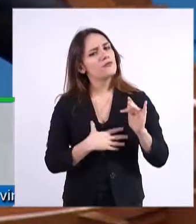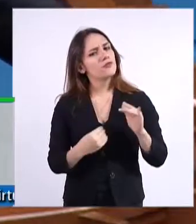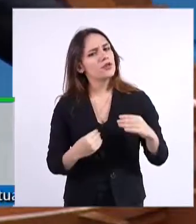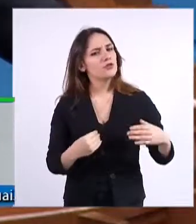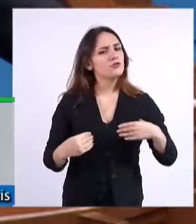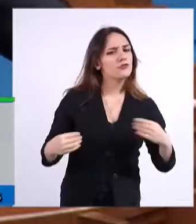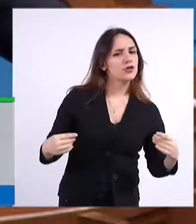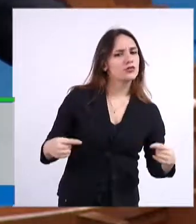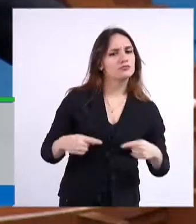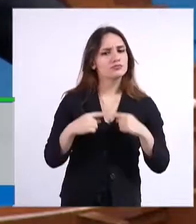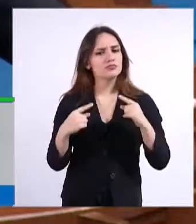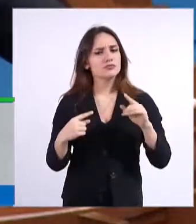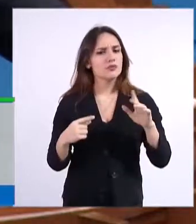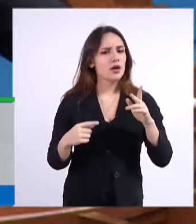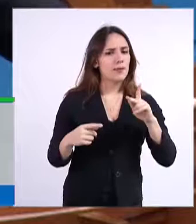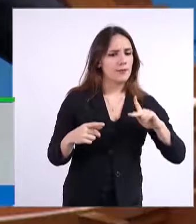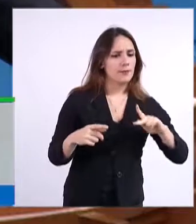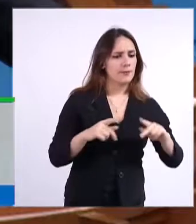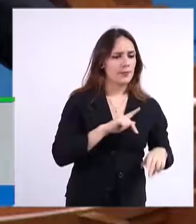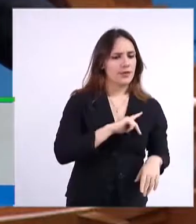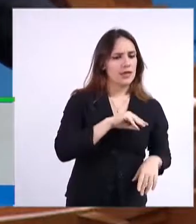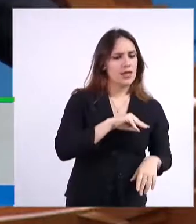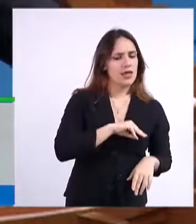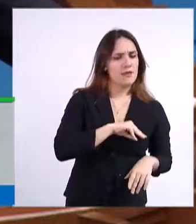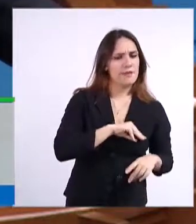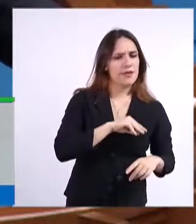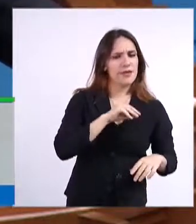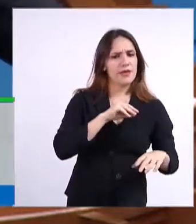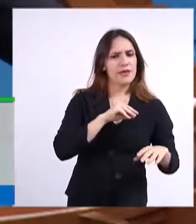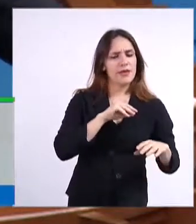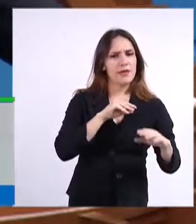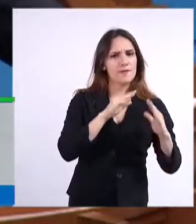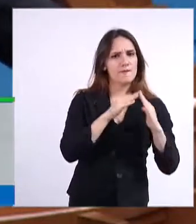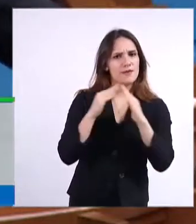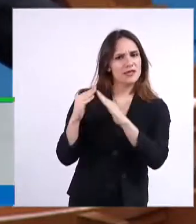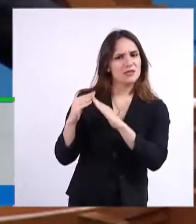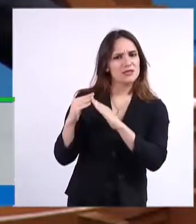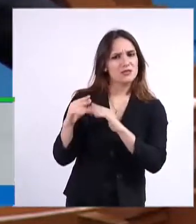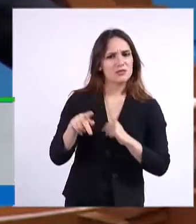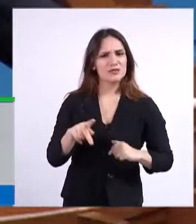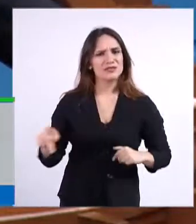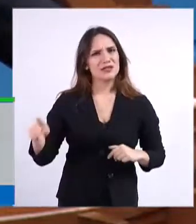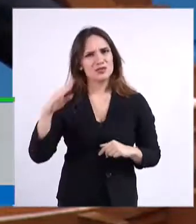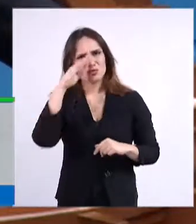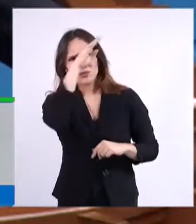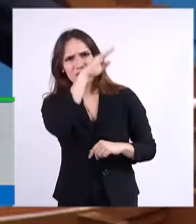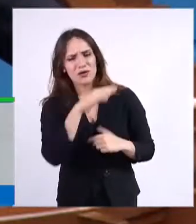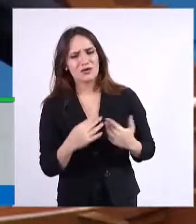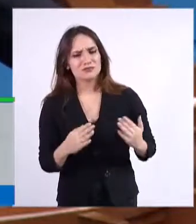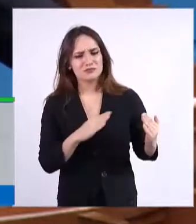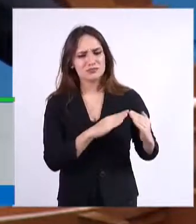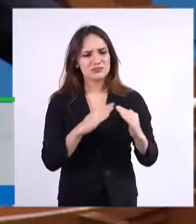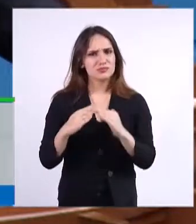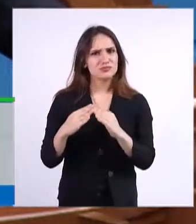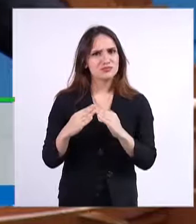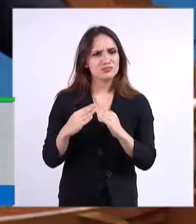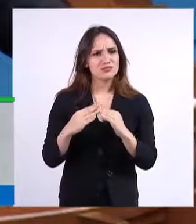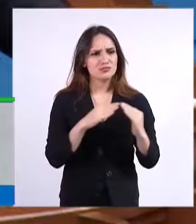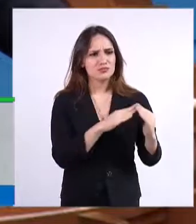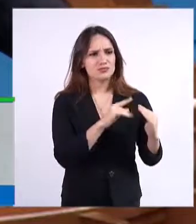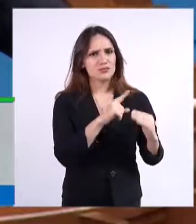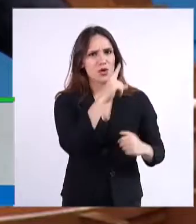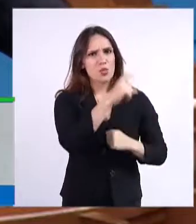o assassino da Marielle morar no mesmo condomínio que o presidente da República, morando ali durante 1